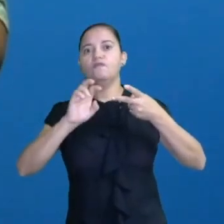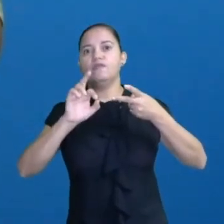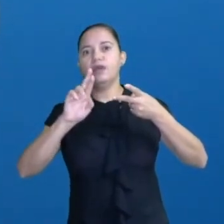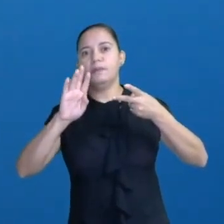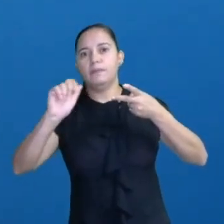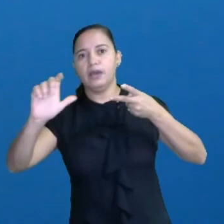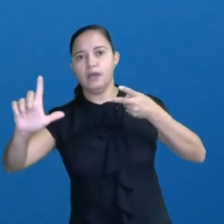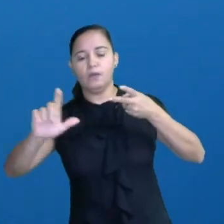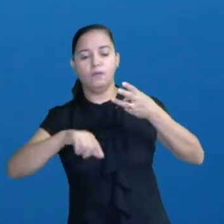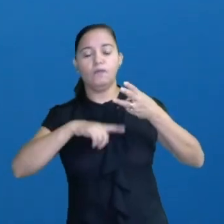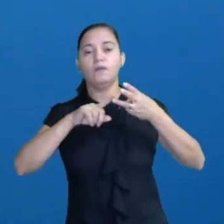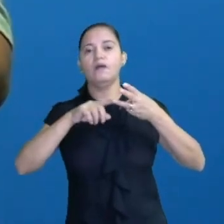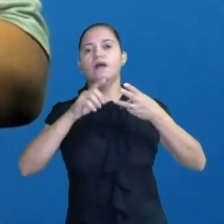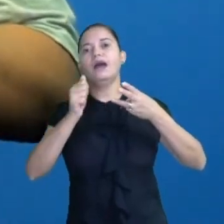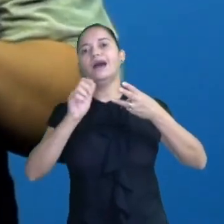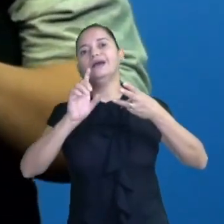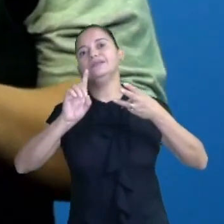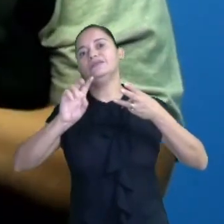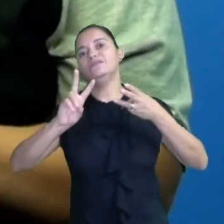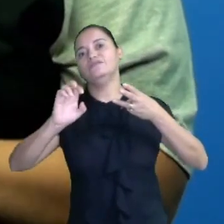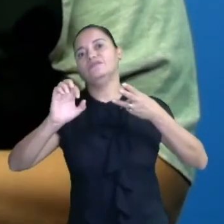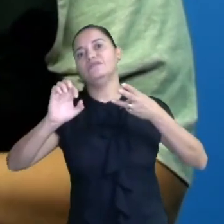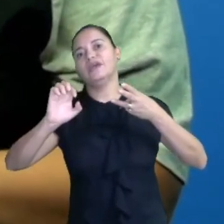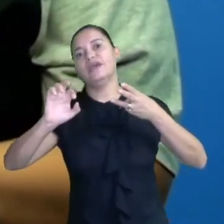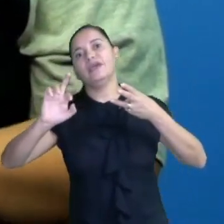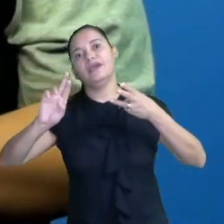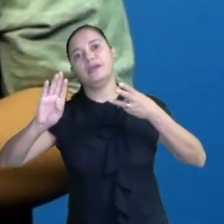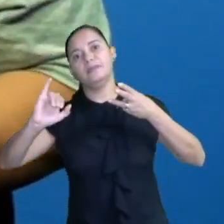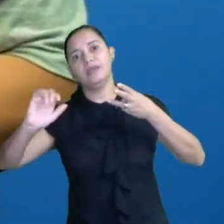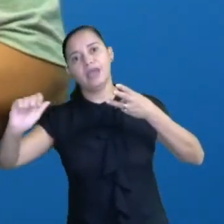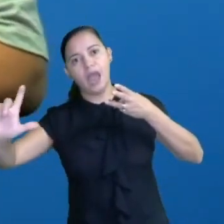verbais, adverbiais.